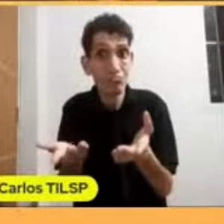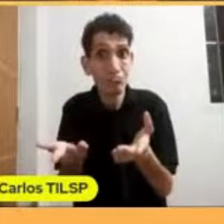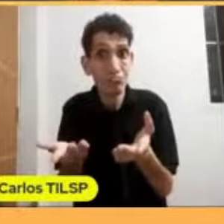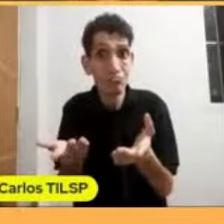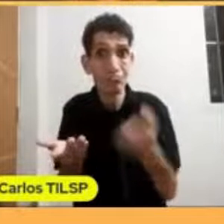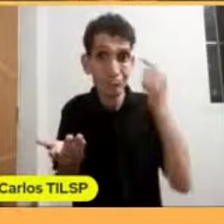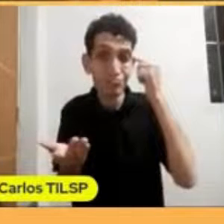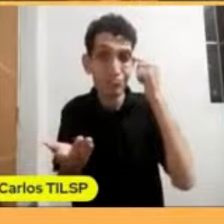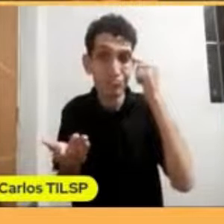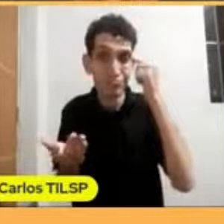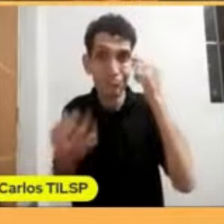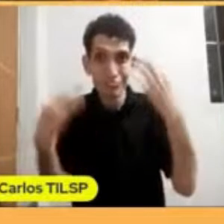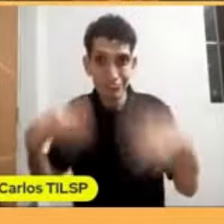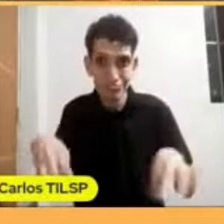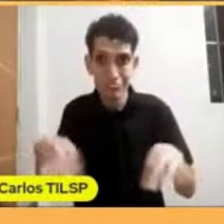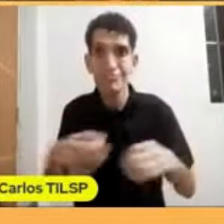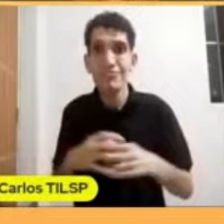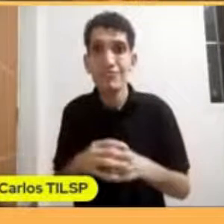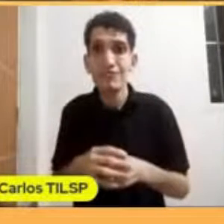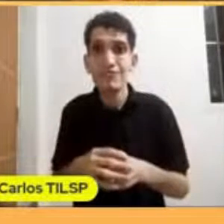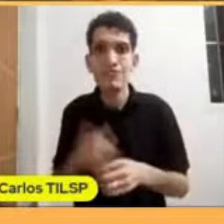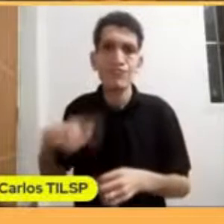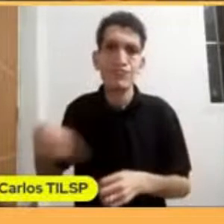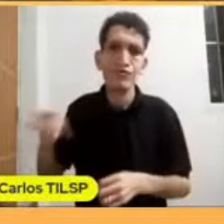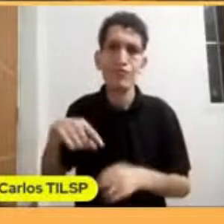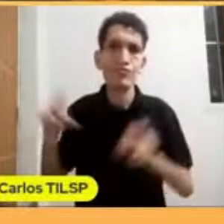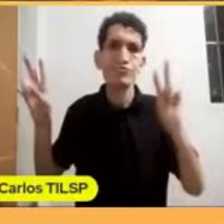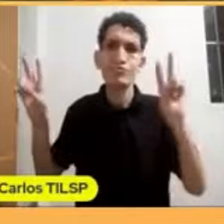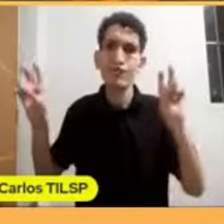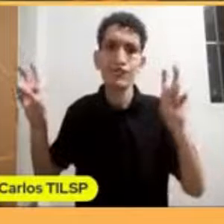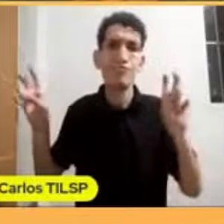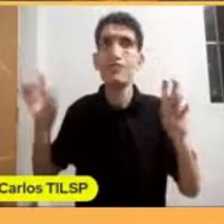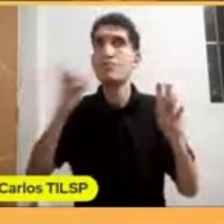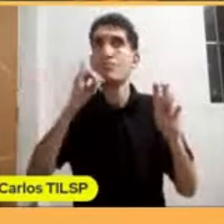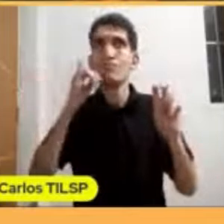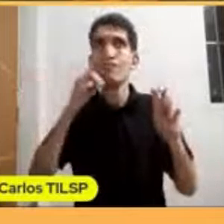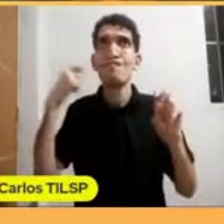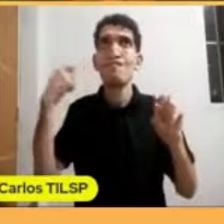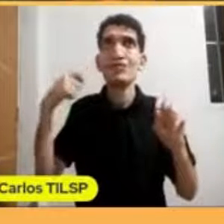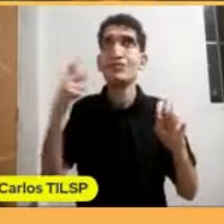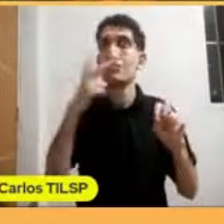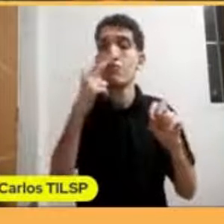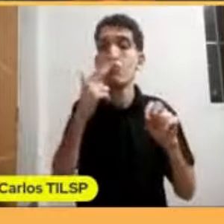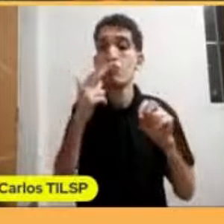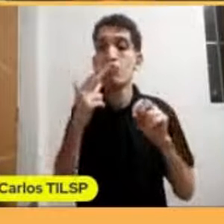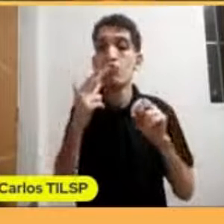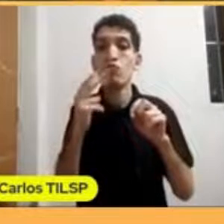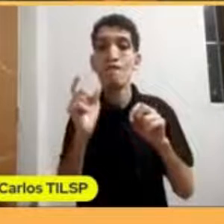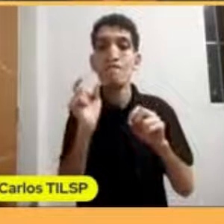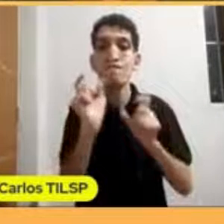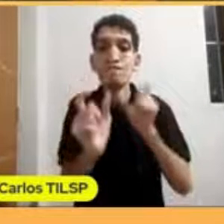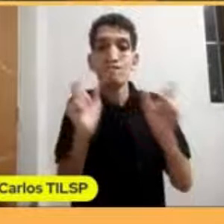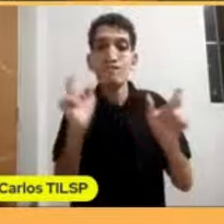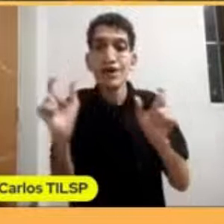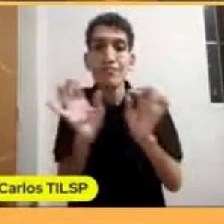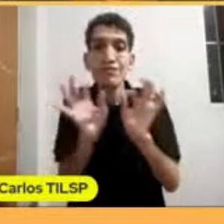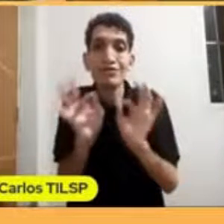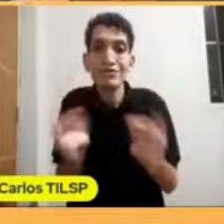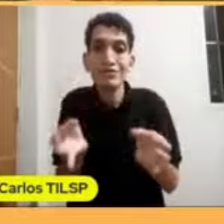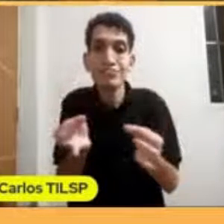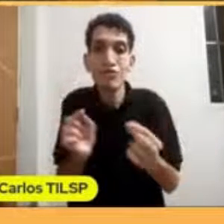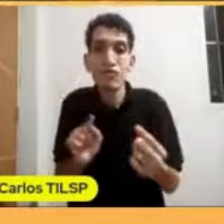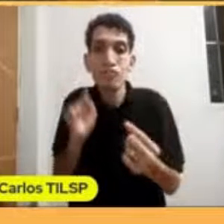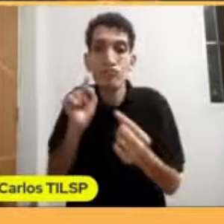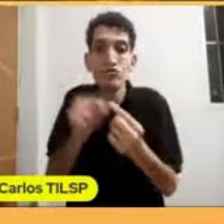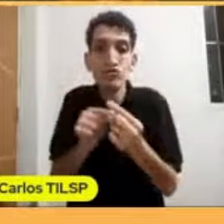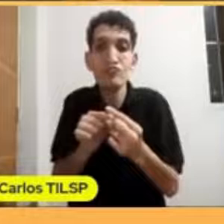criando, tá certo? A gente fala muito nessa questão, né, de ter uma linguagem simples, objetiva, mas a